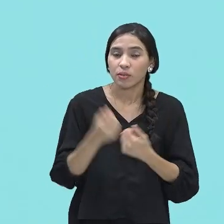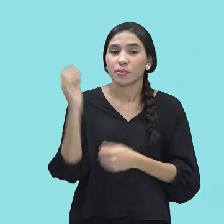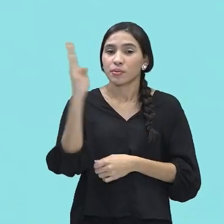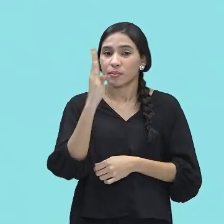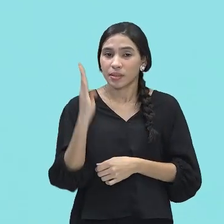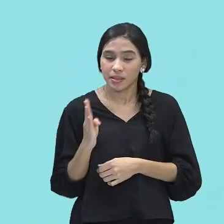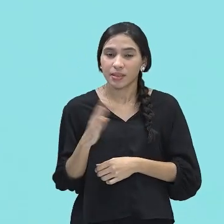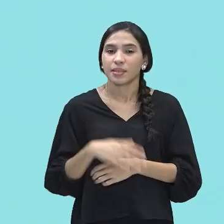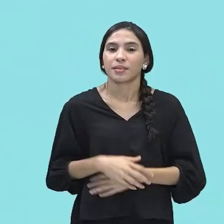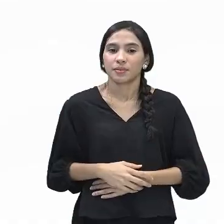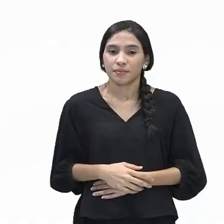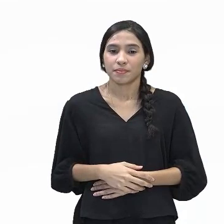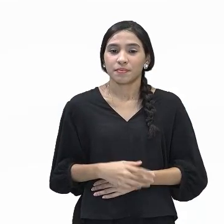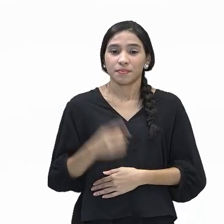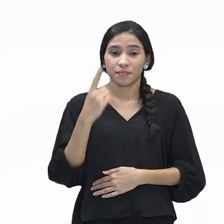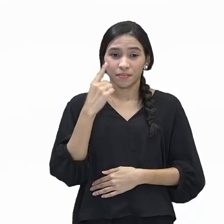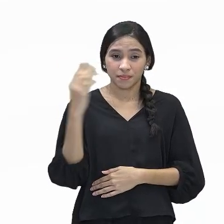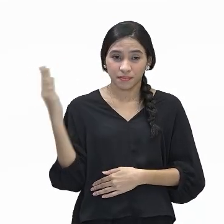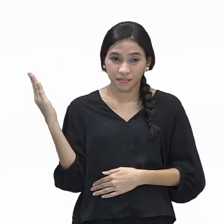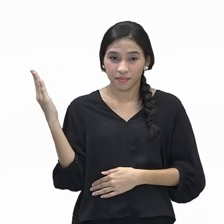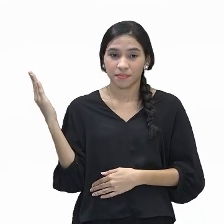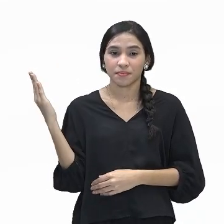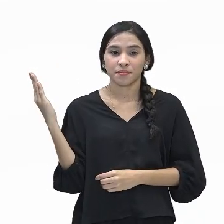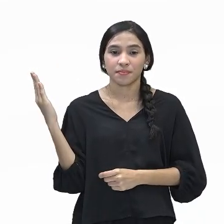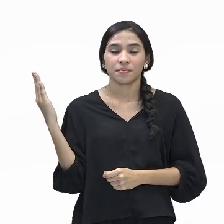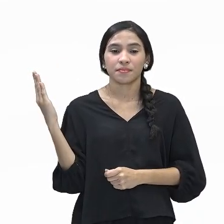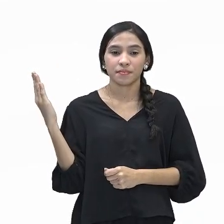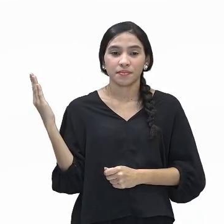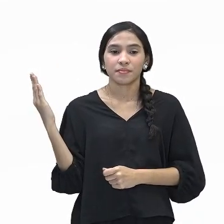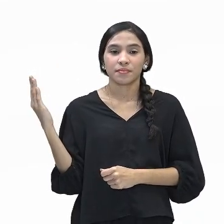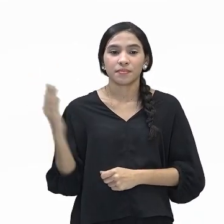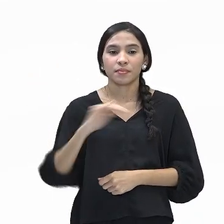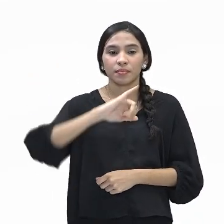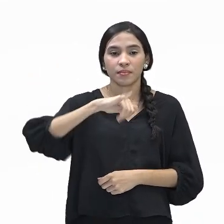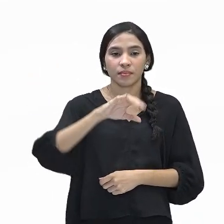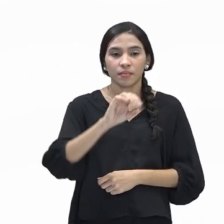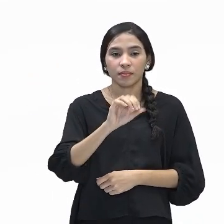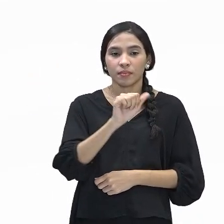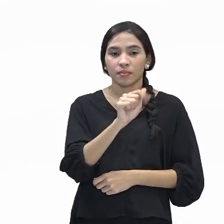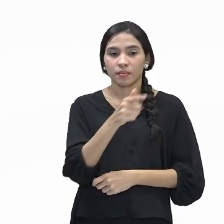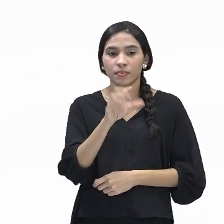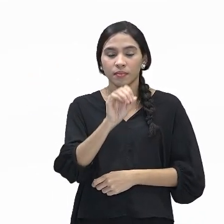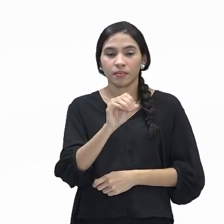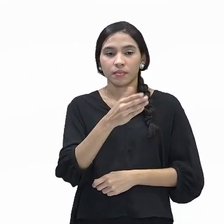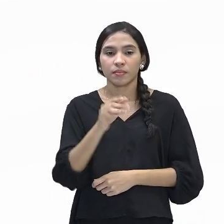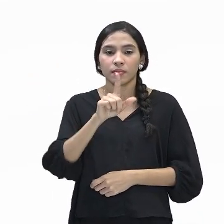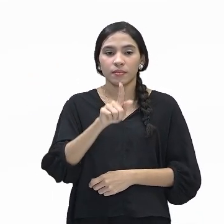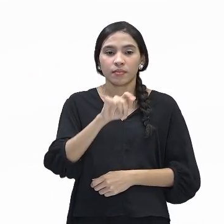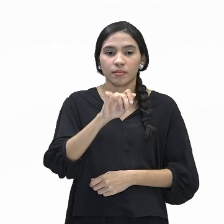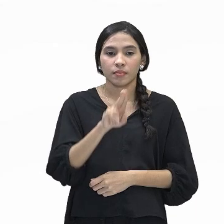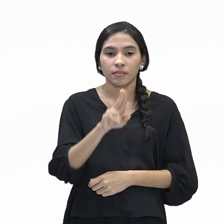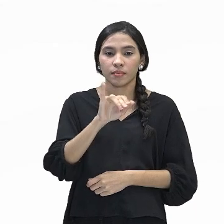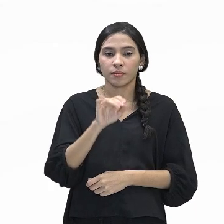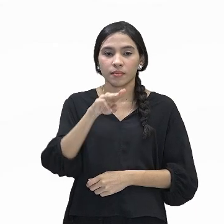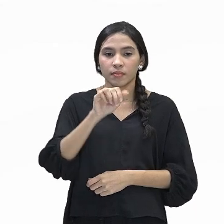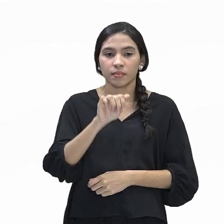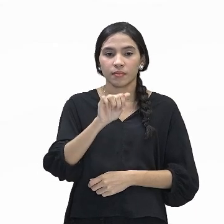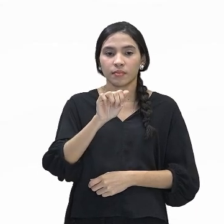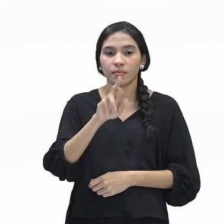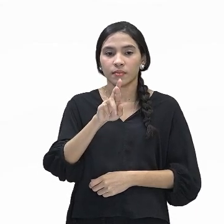brasileiro mesmo. Então, vejam aí. Olha só, esse escritor se chama João Guimarães Rosa, nasceu